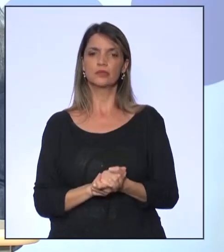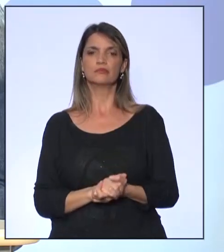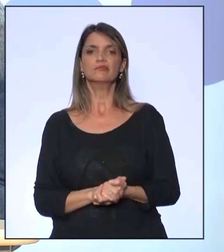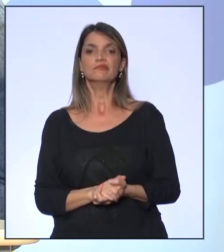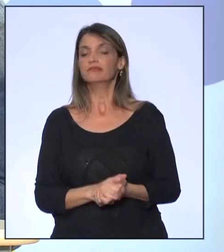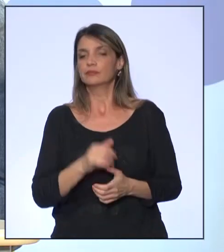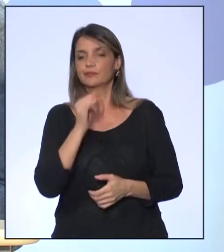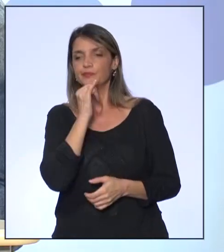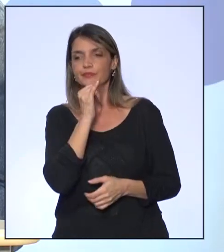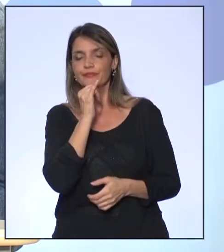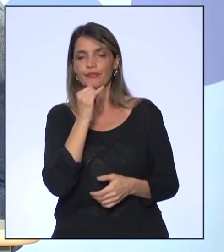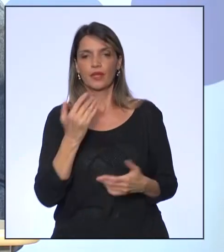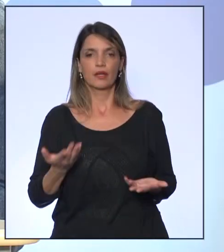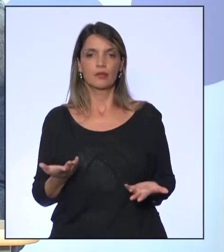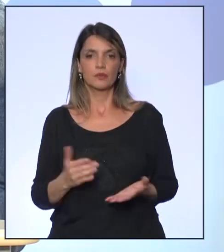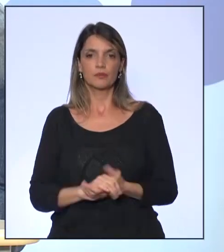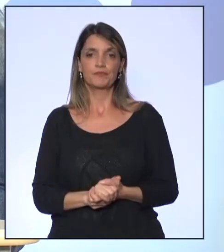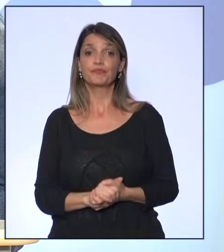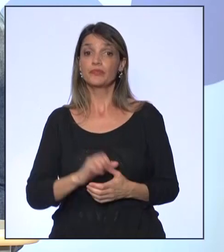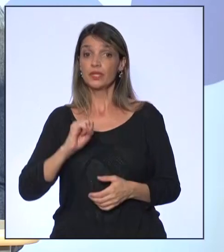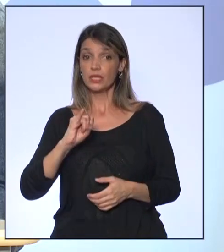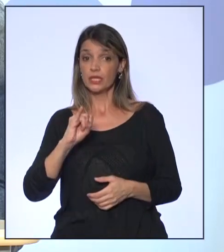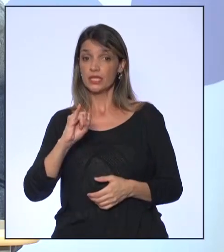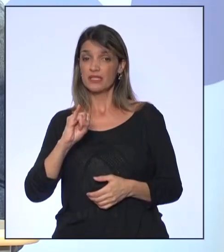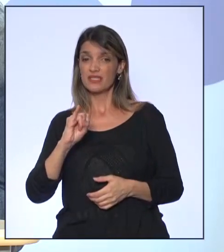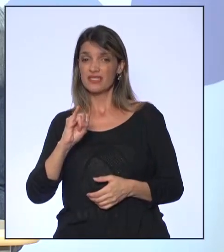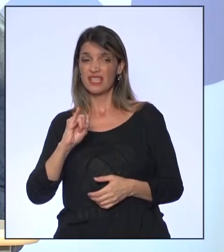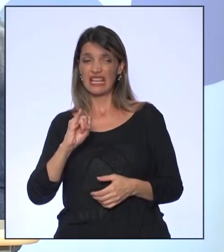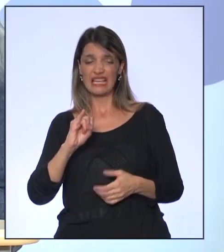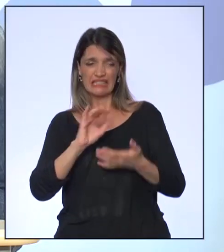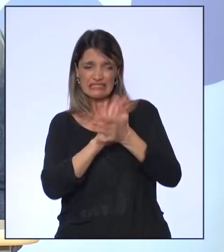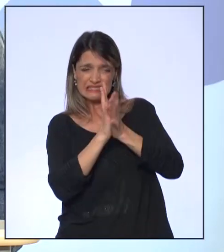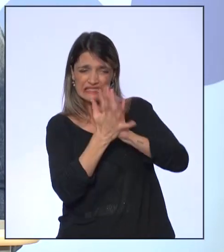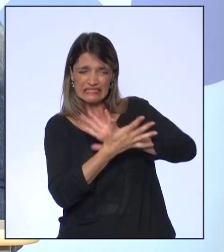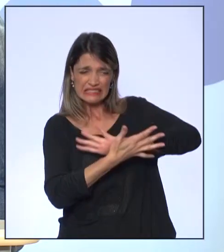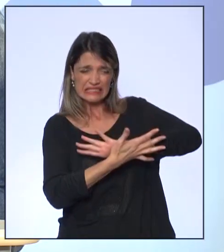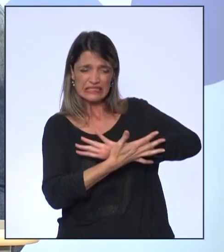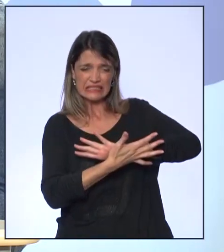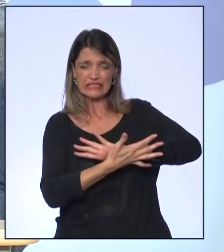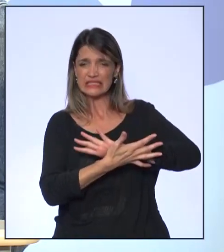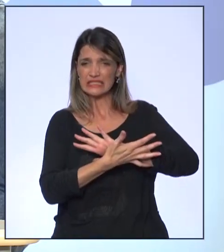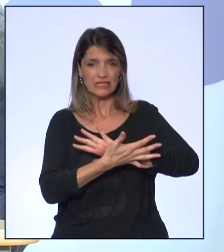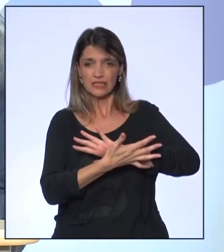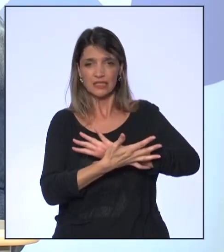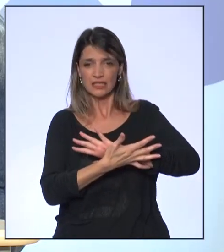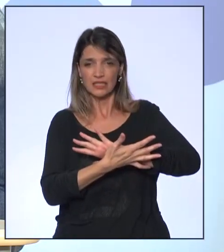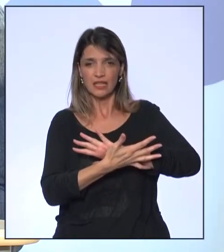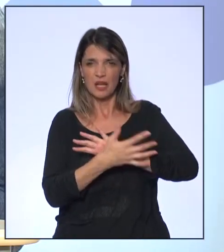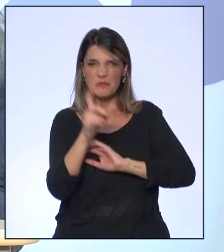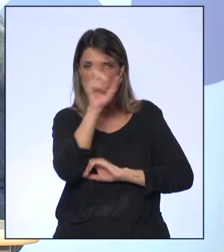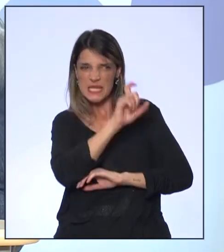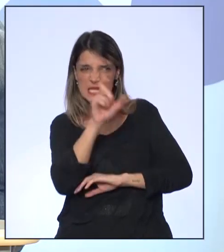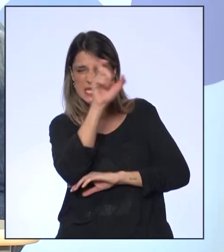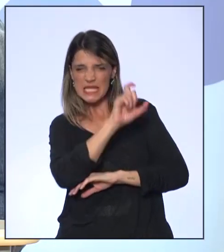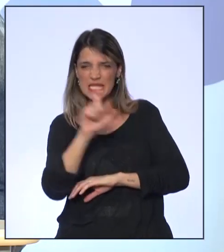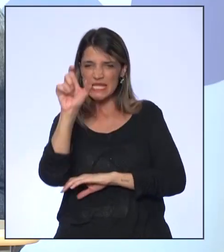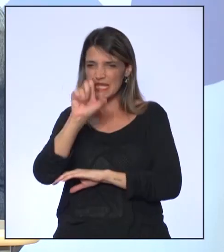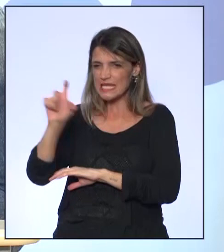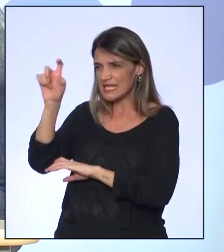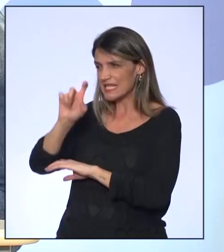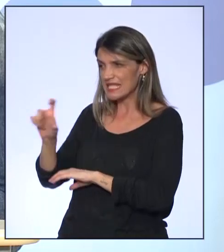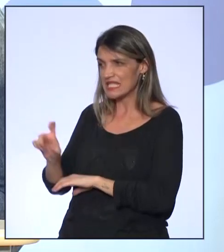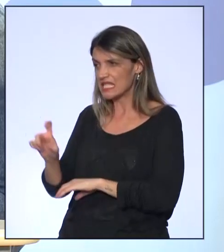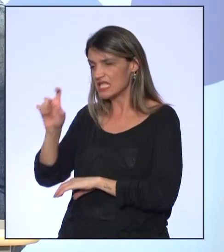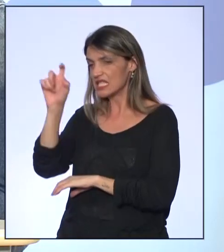por exemplo, cometer alguma infração, algum ato de vandalismo, né? Então, gente, a pichação de patrimônio público,